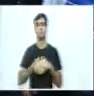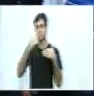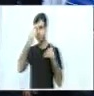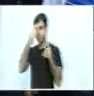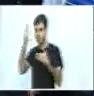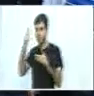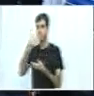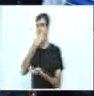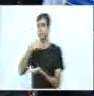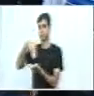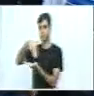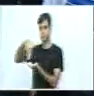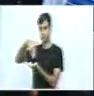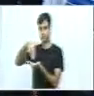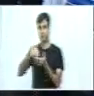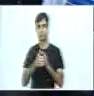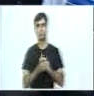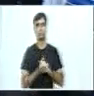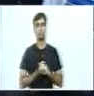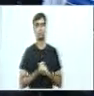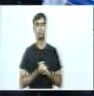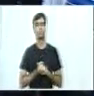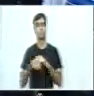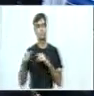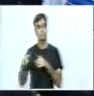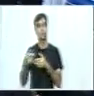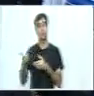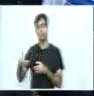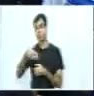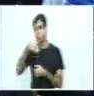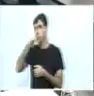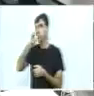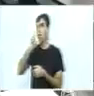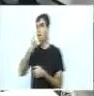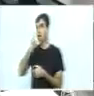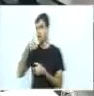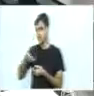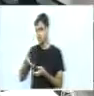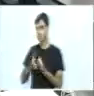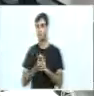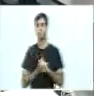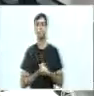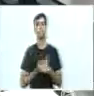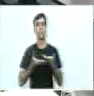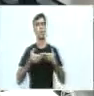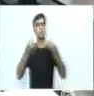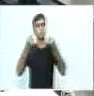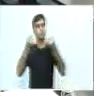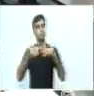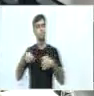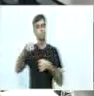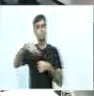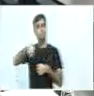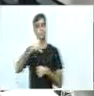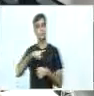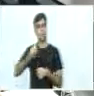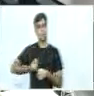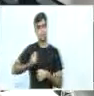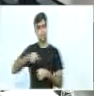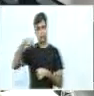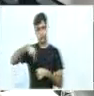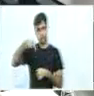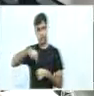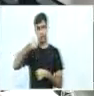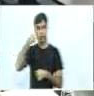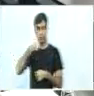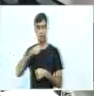Obrigada, senhor secretário. Enquanto o senhor toma água, eu quero registrar a presença da doutora